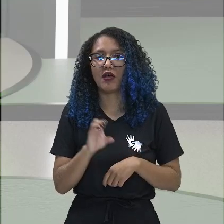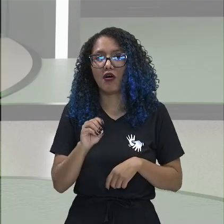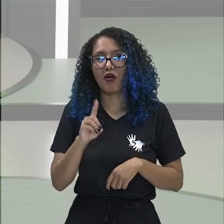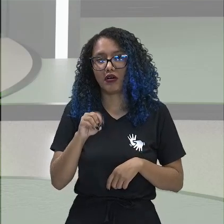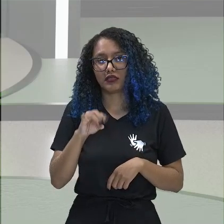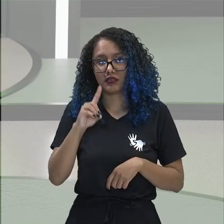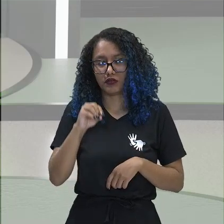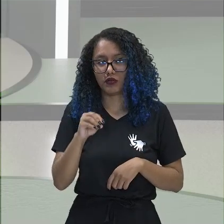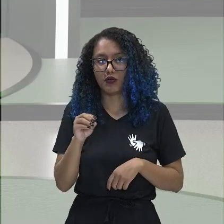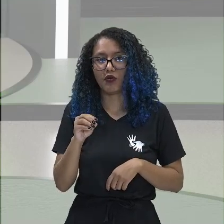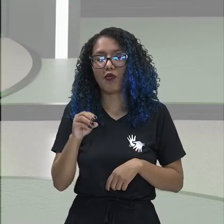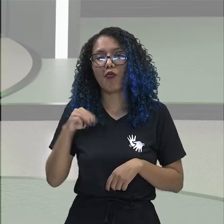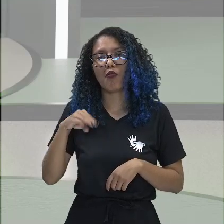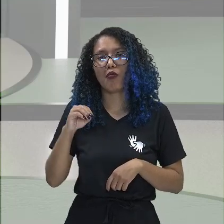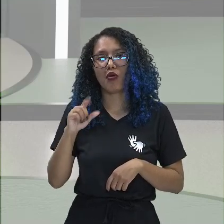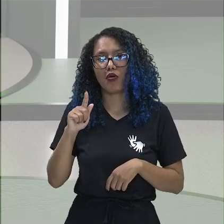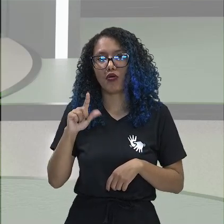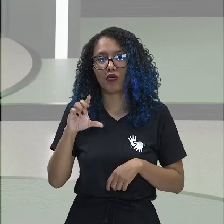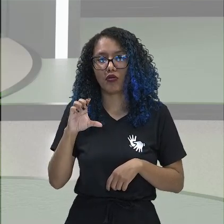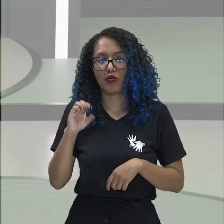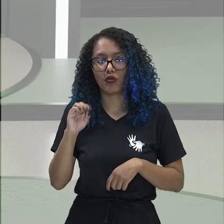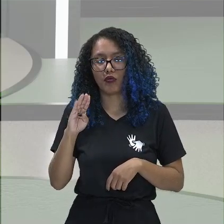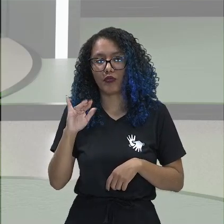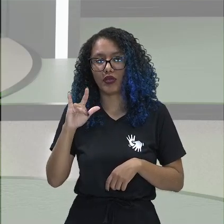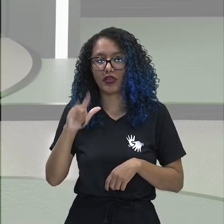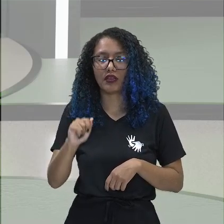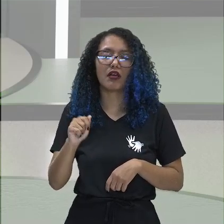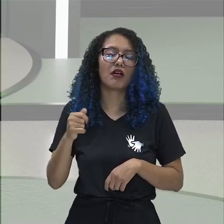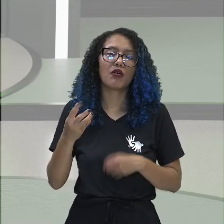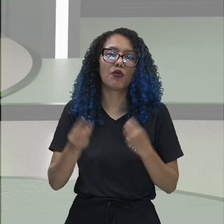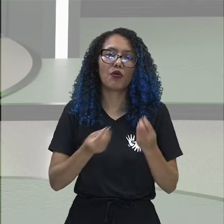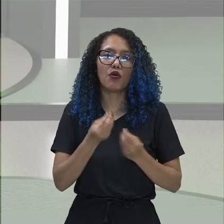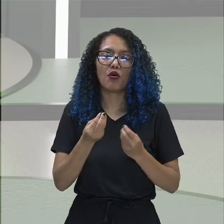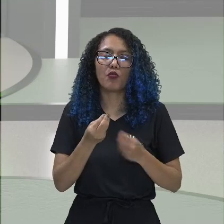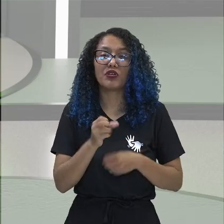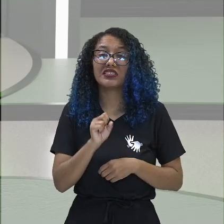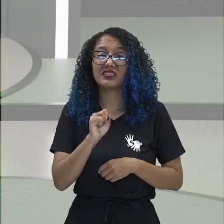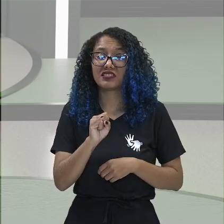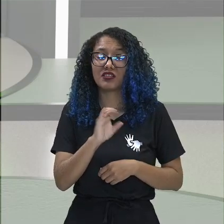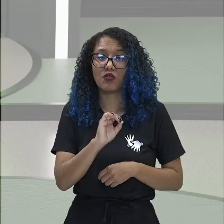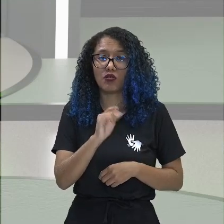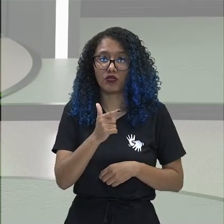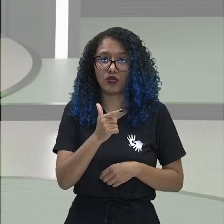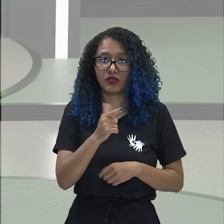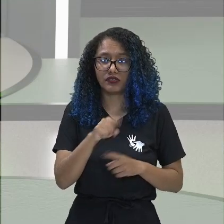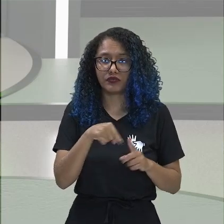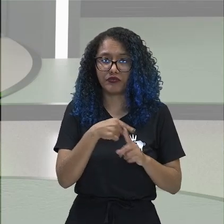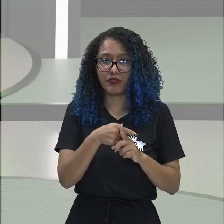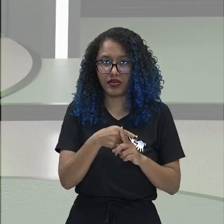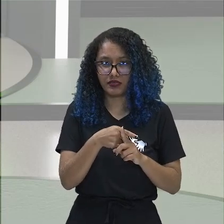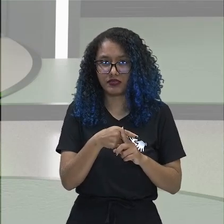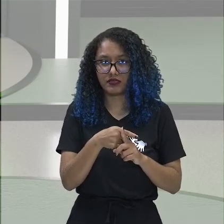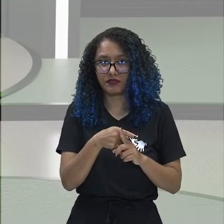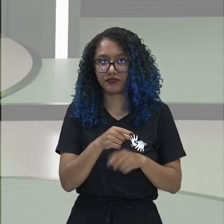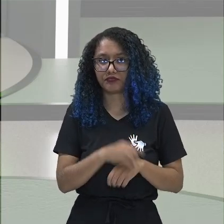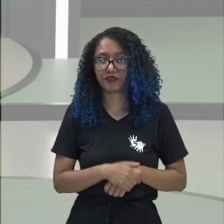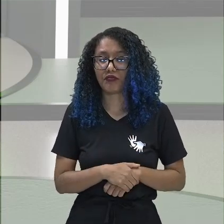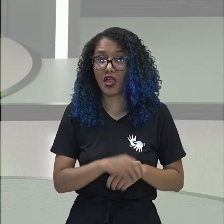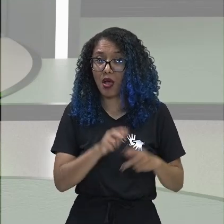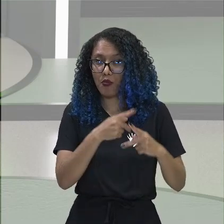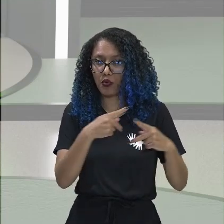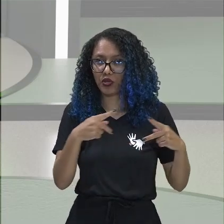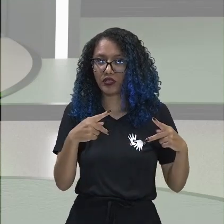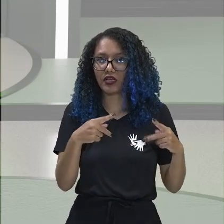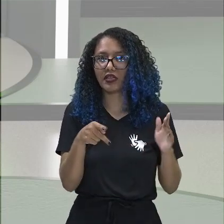oxihemoglobina. Quando essa molécula aí de O2 se junta à hemoglobina, uma proteína, né? E